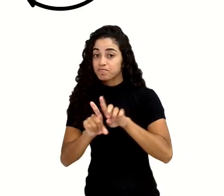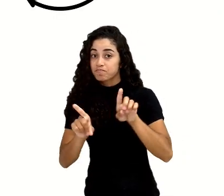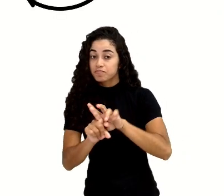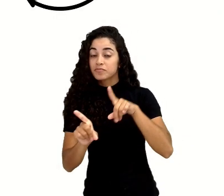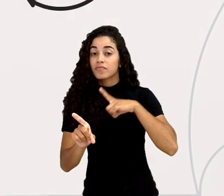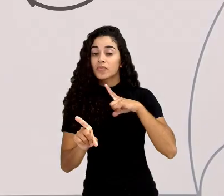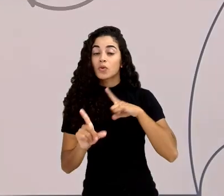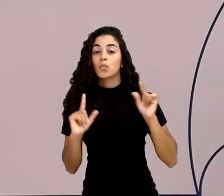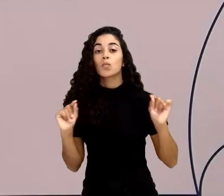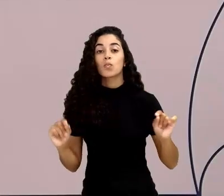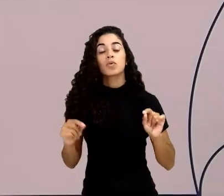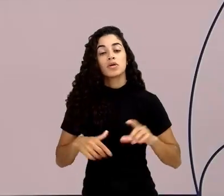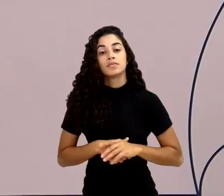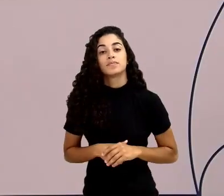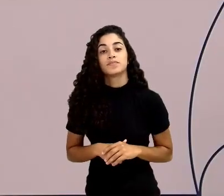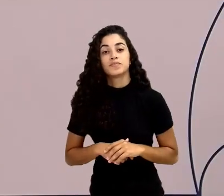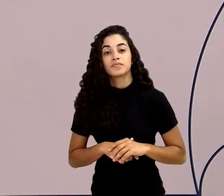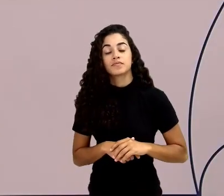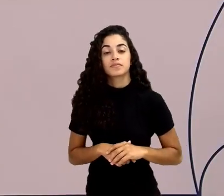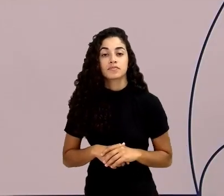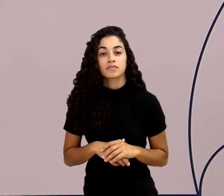também a